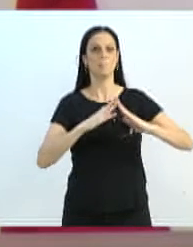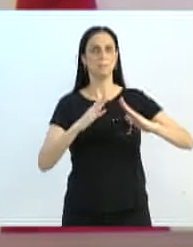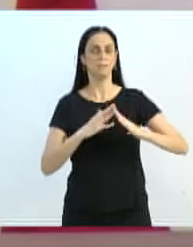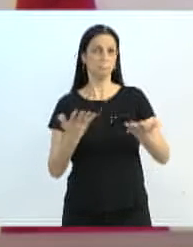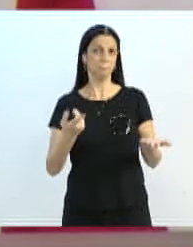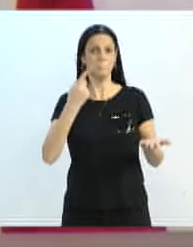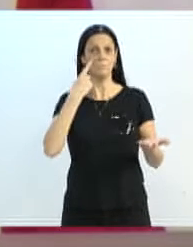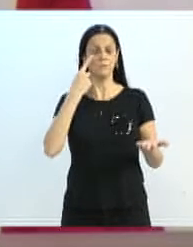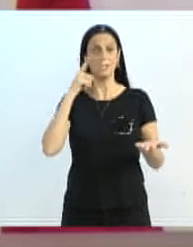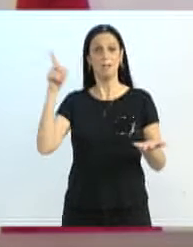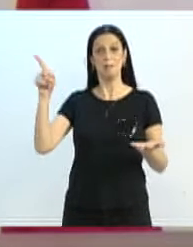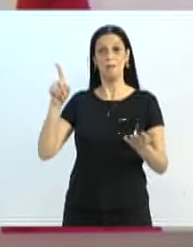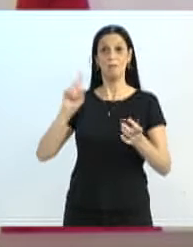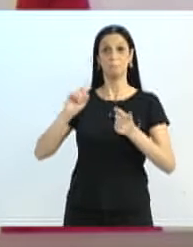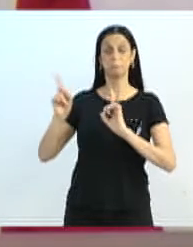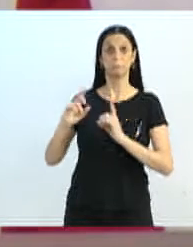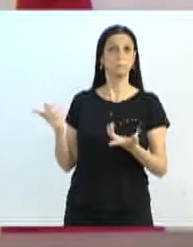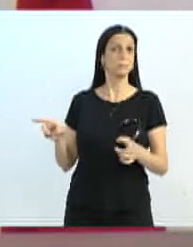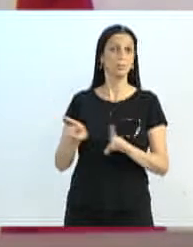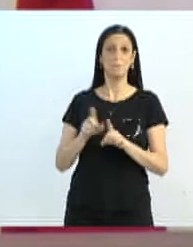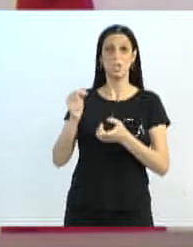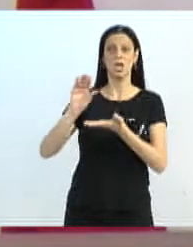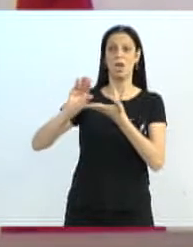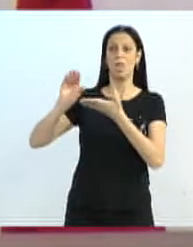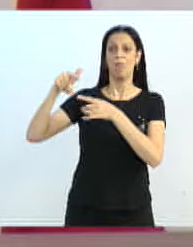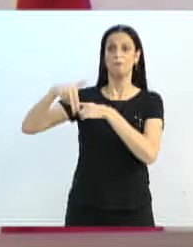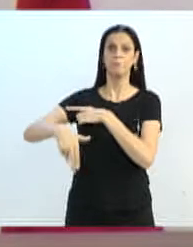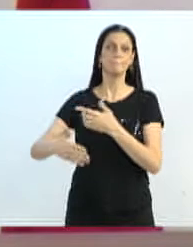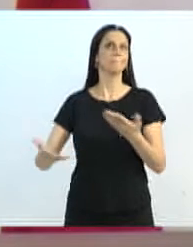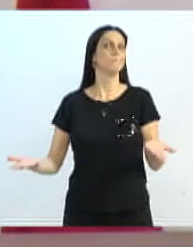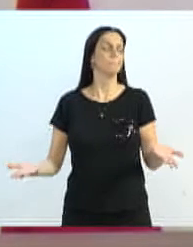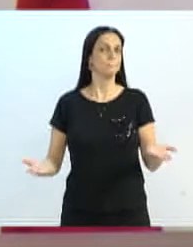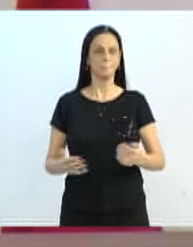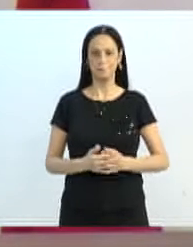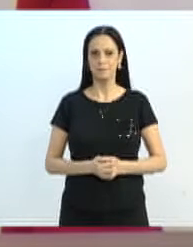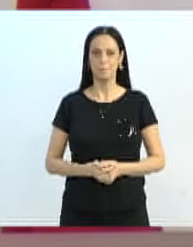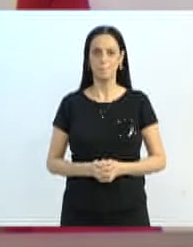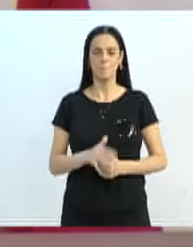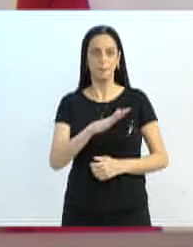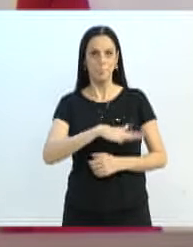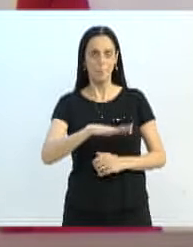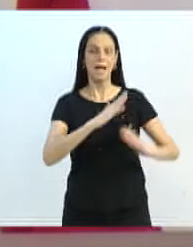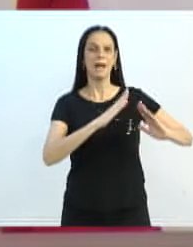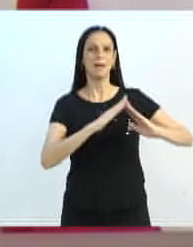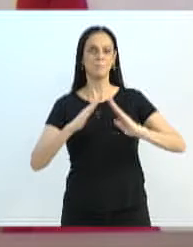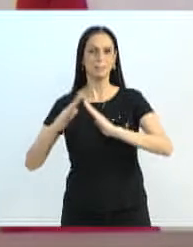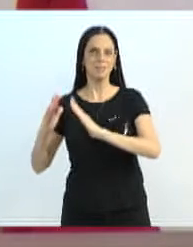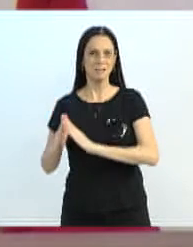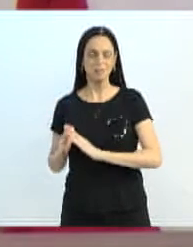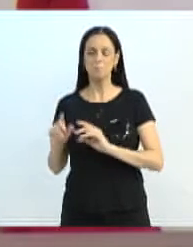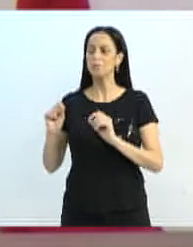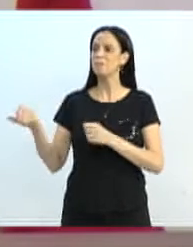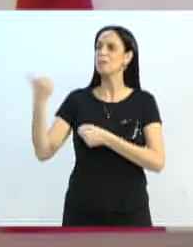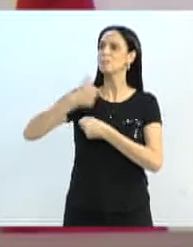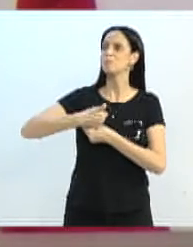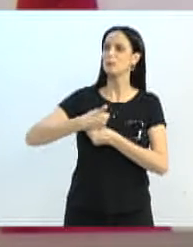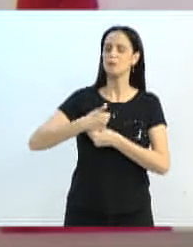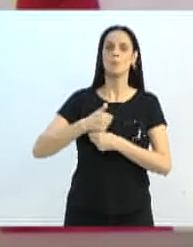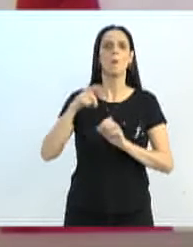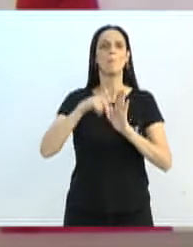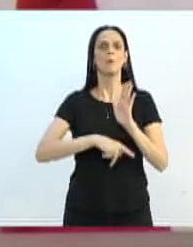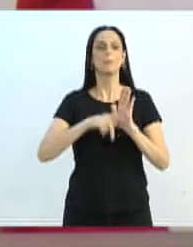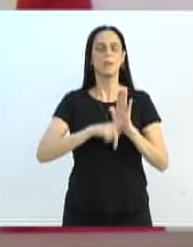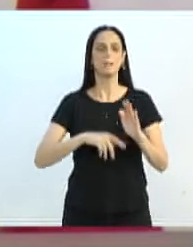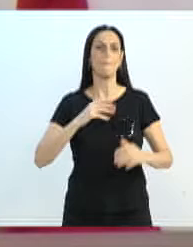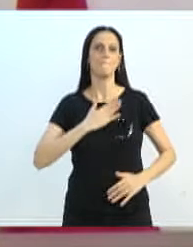exemplo da obra da 470, teve recursos cortados, por sinal, pelo governo federal. Na área da habitação, o que tem substituído Minha Casa Minha Vida e tem sido melhor e